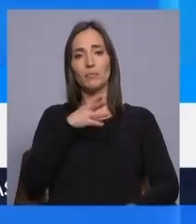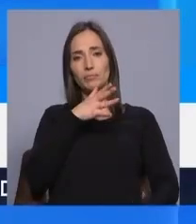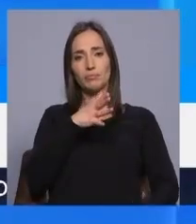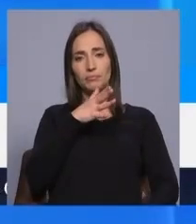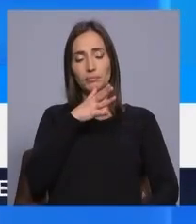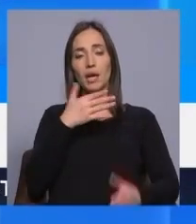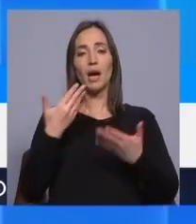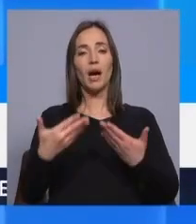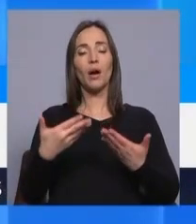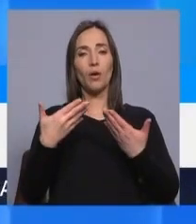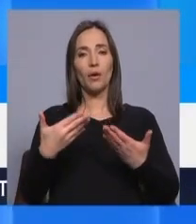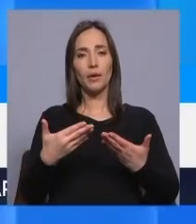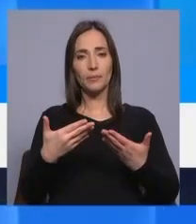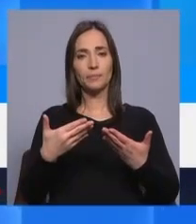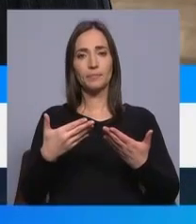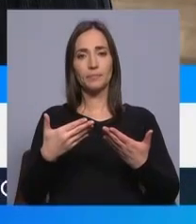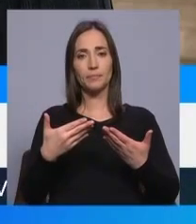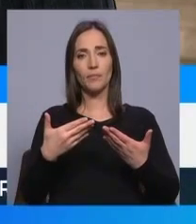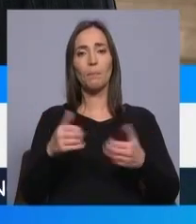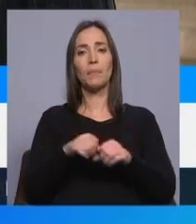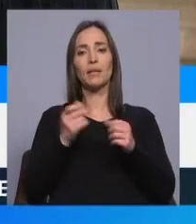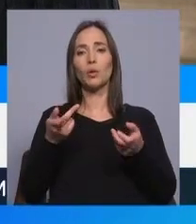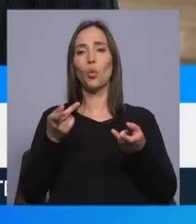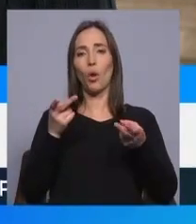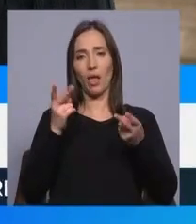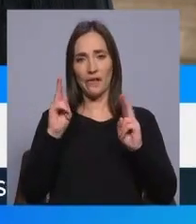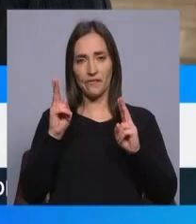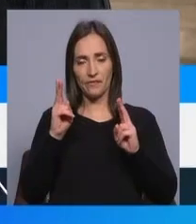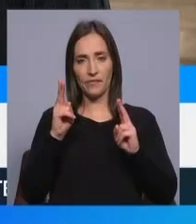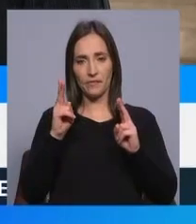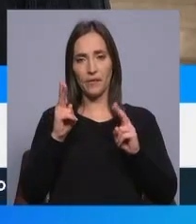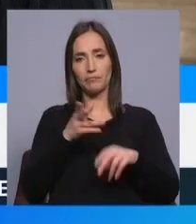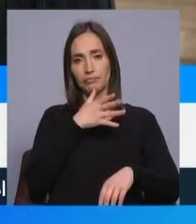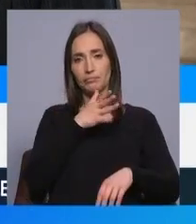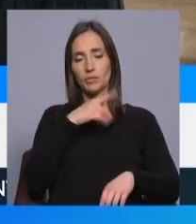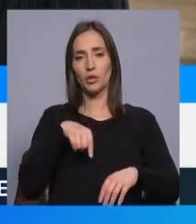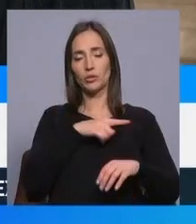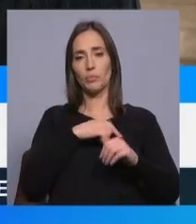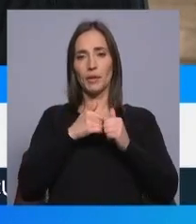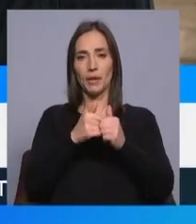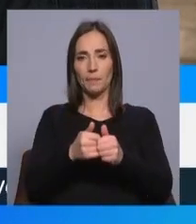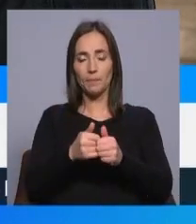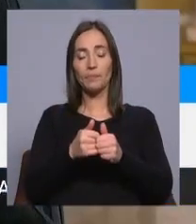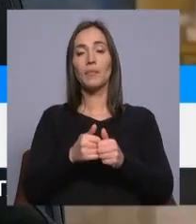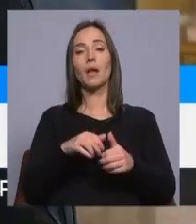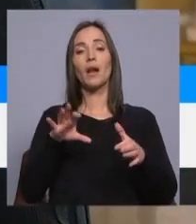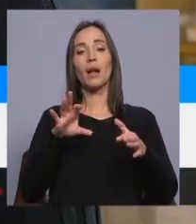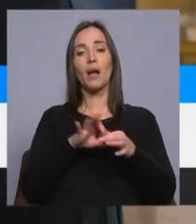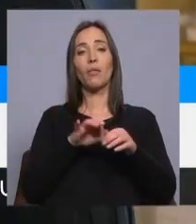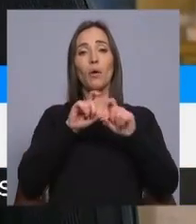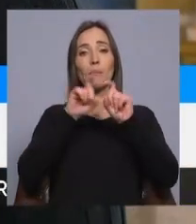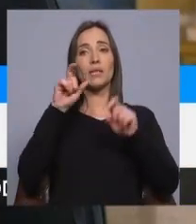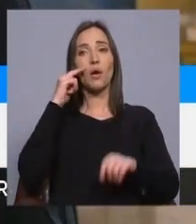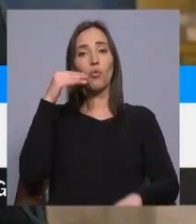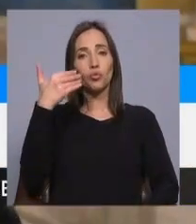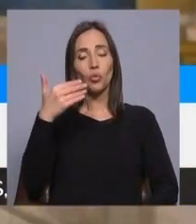Sucede-se agora a reação do Livre na voz de Paulo Moacho. Vamos acompanhar. Relativamente ao futuro da empresa e àquilo também